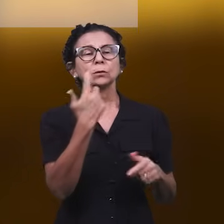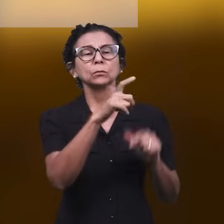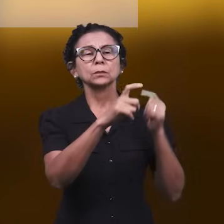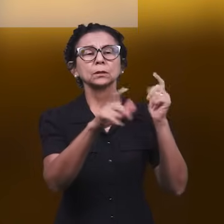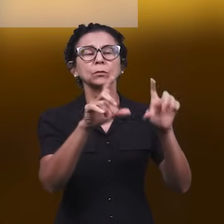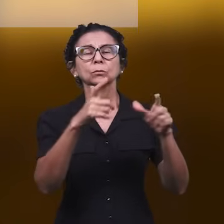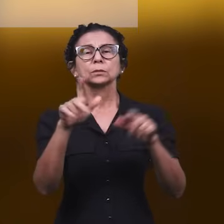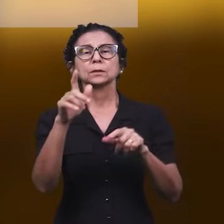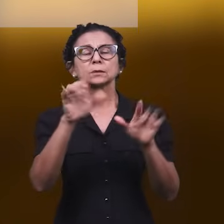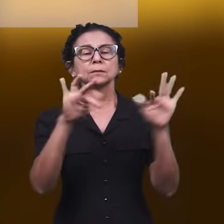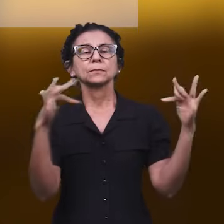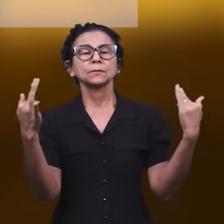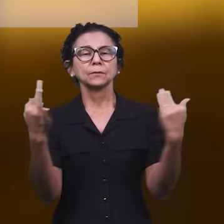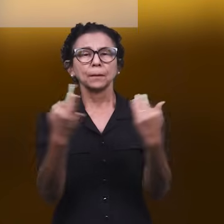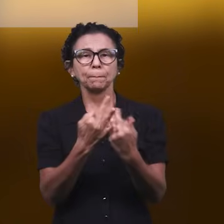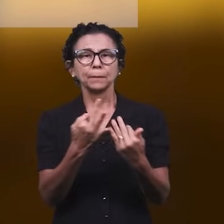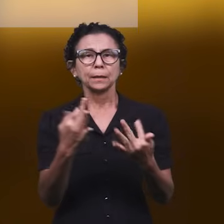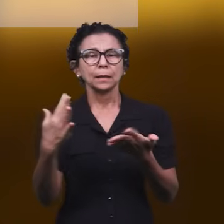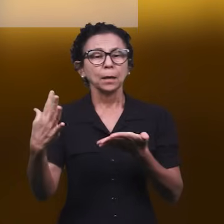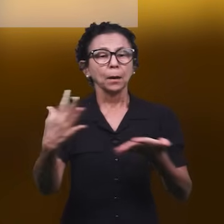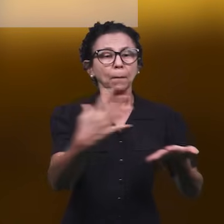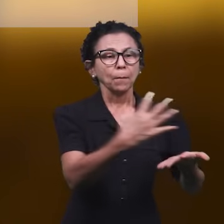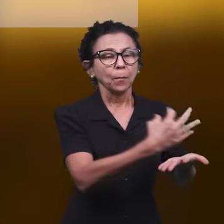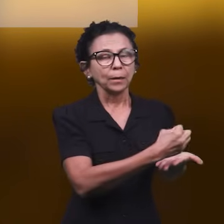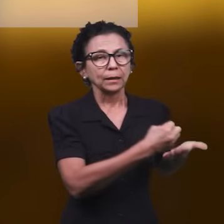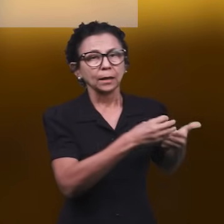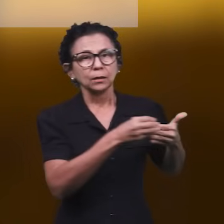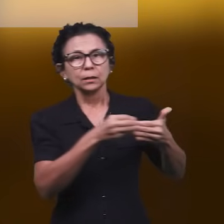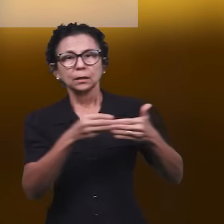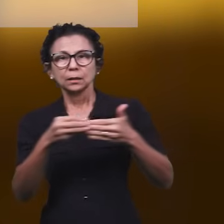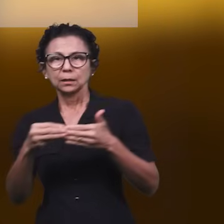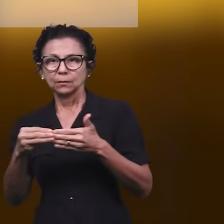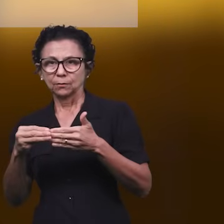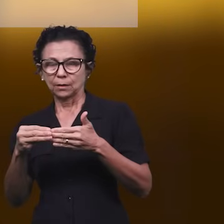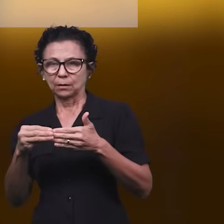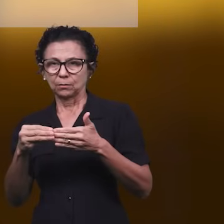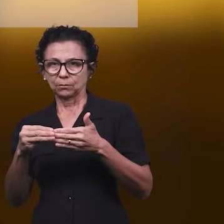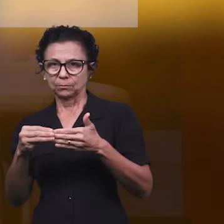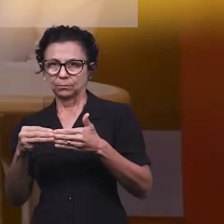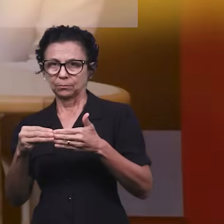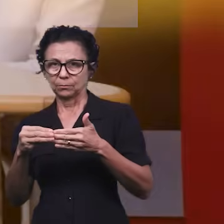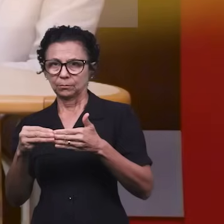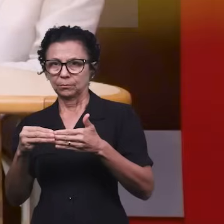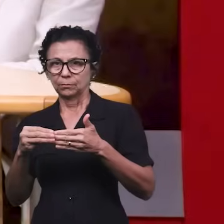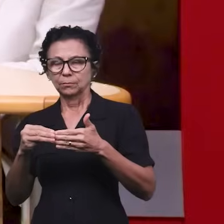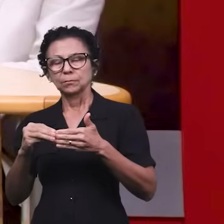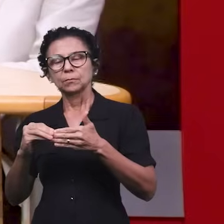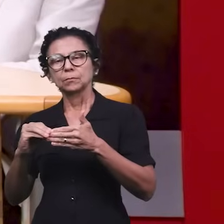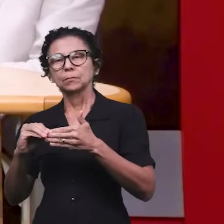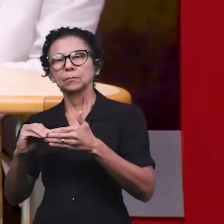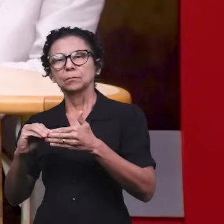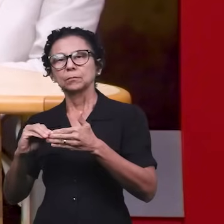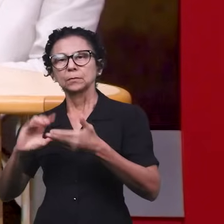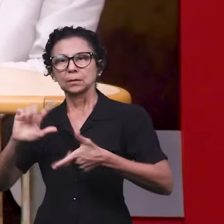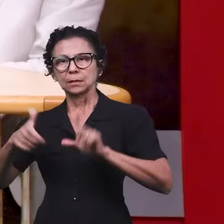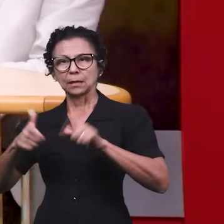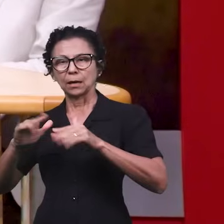famílias e puseram-nos fora do arraial de Israel. Esse texto aqui,